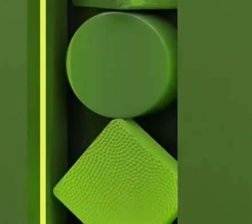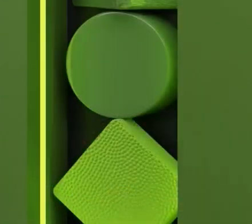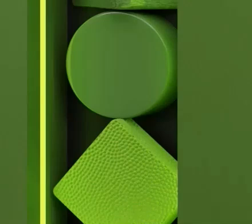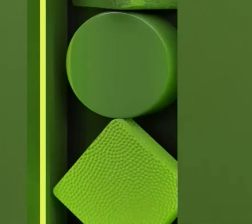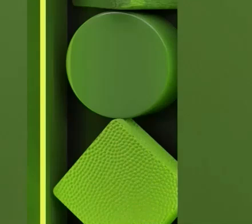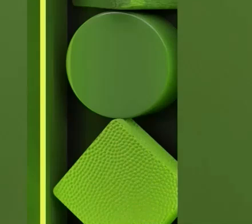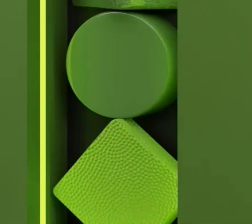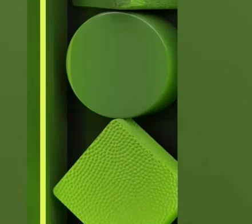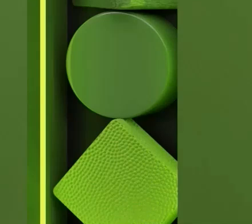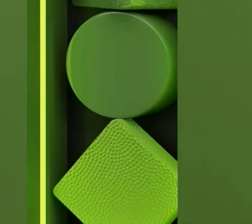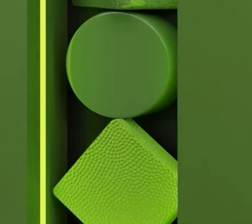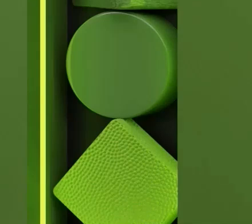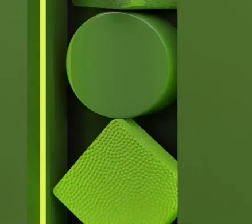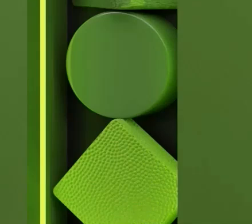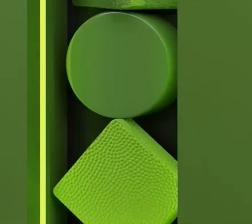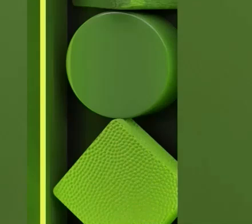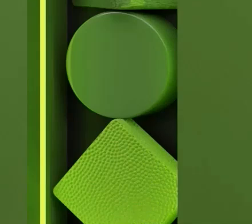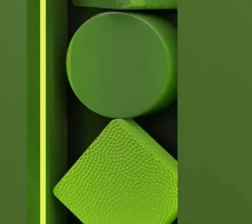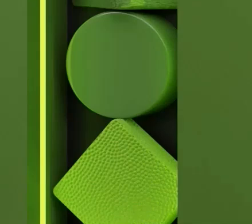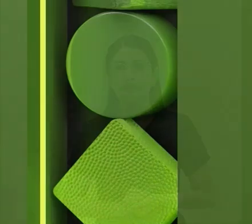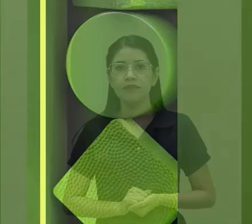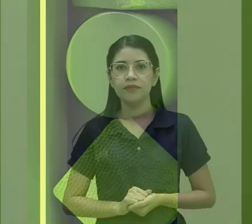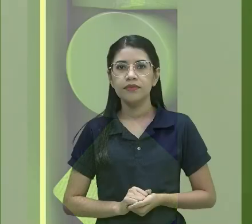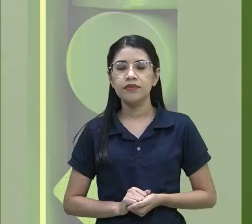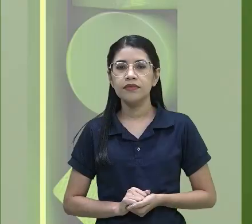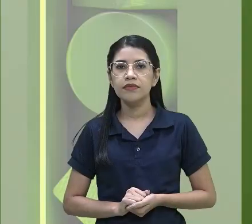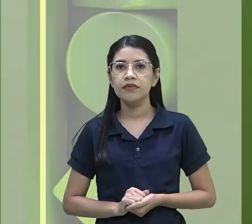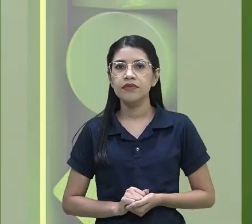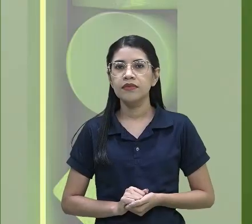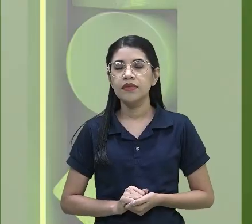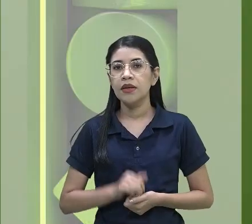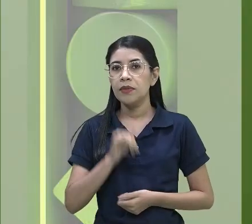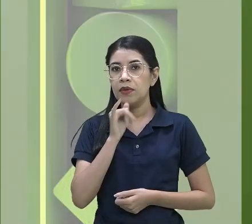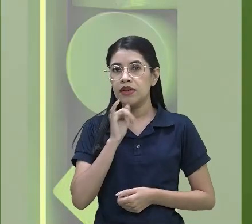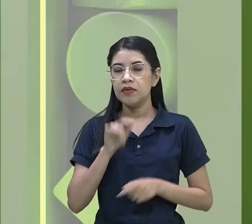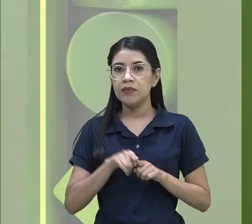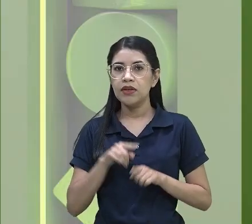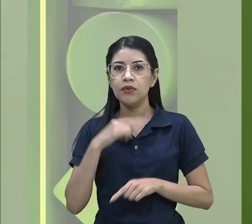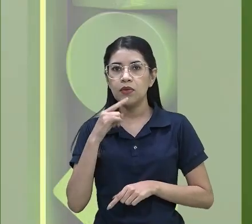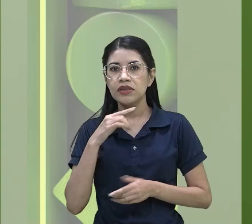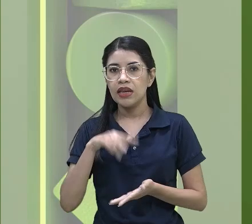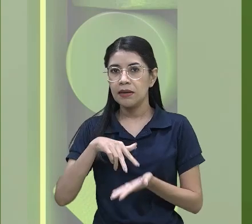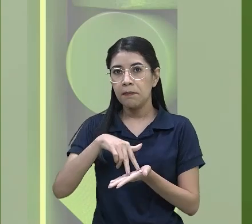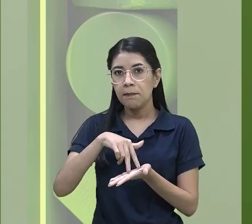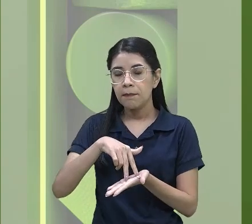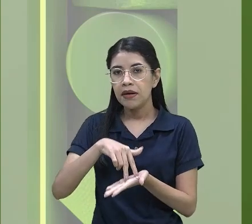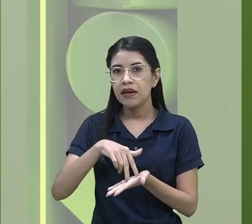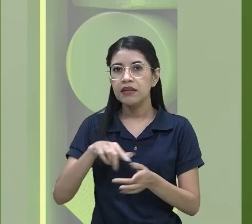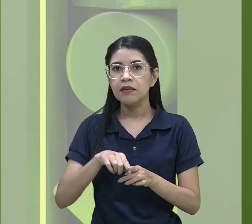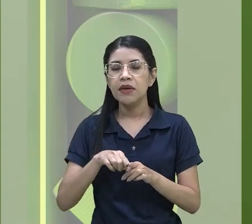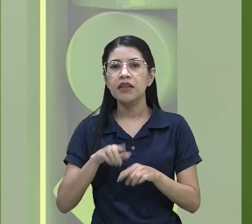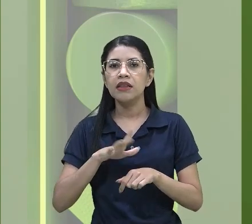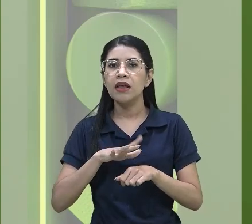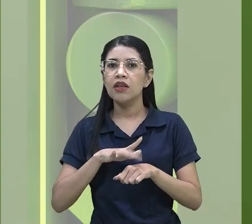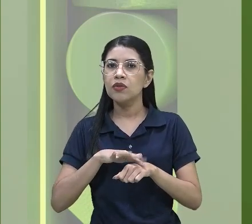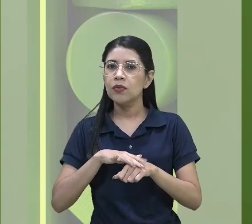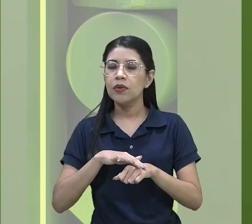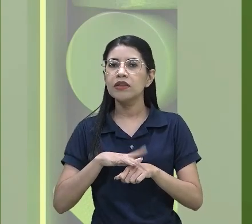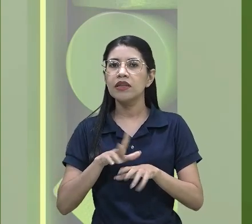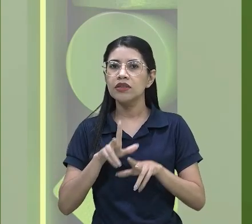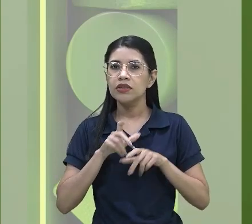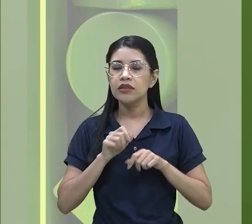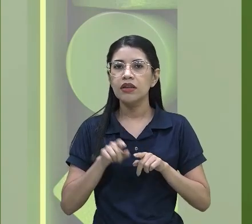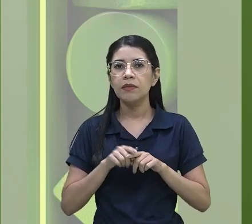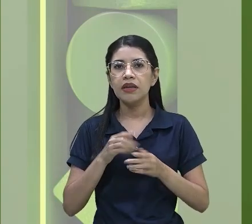pé, do chão ficar em movimento. Acontece com algumas doenças, algumas síndromes, onde quando